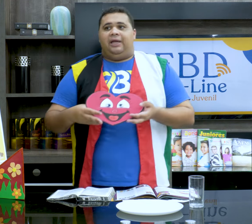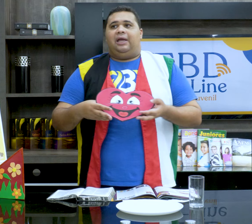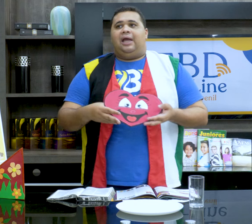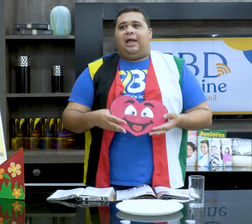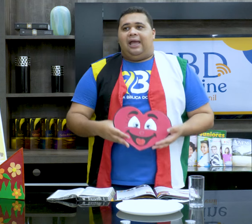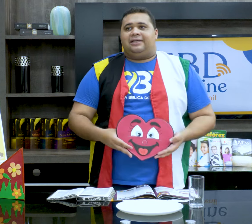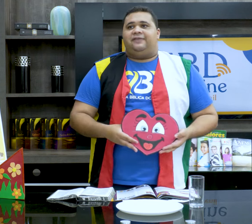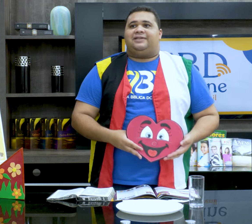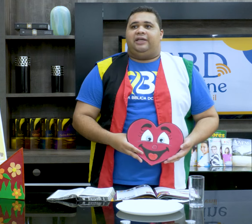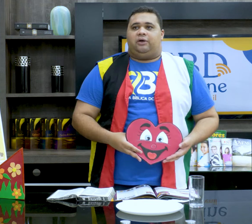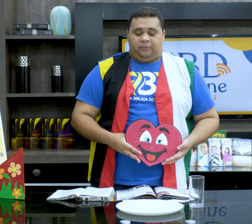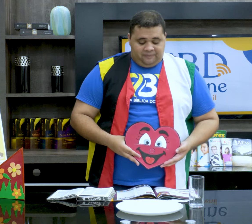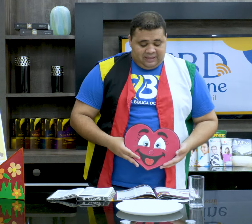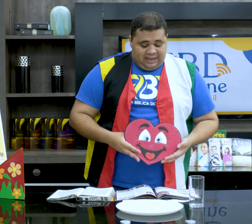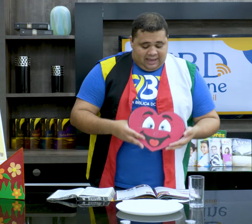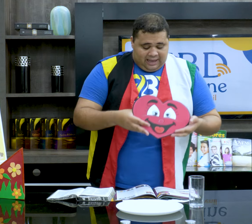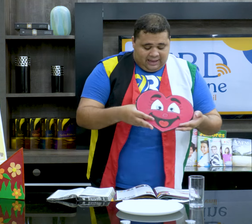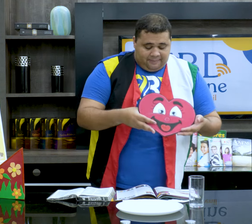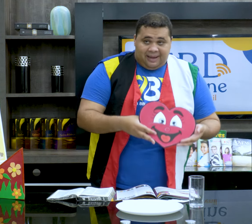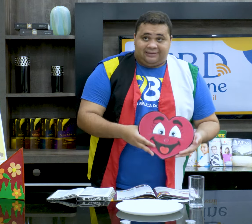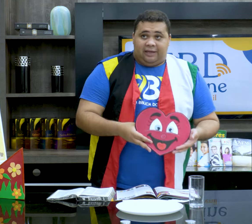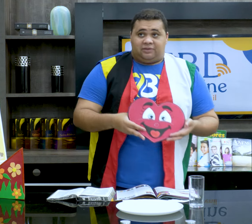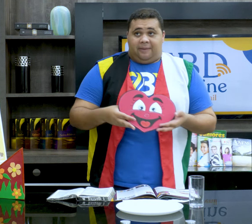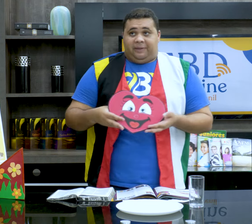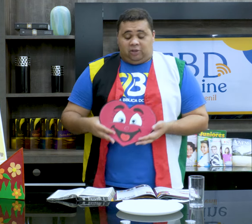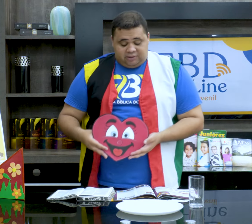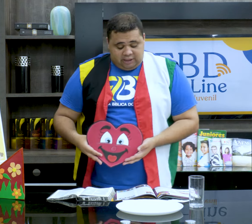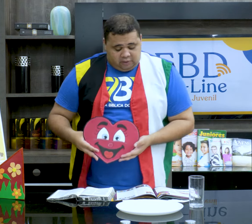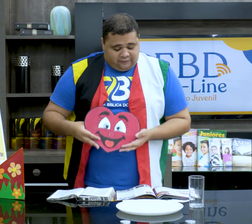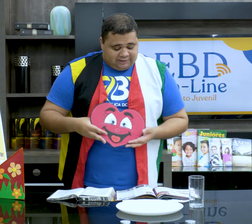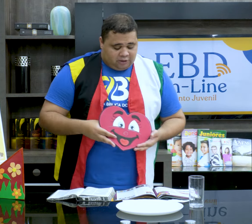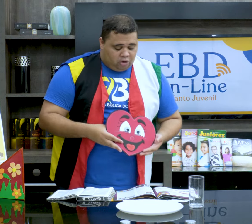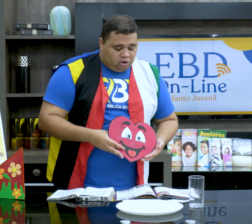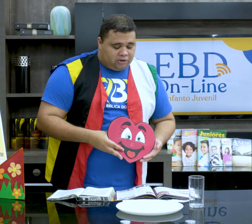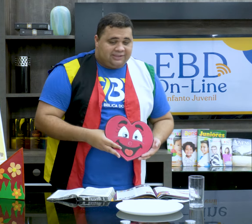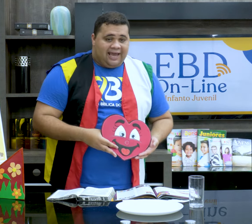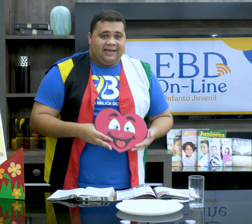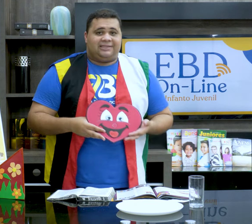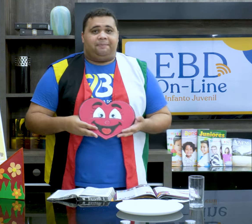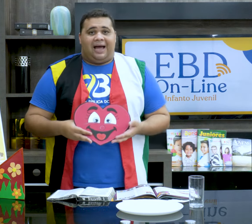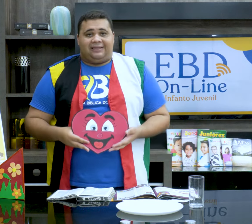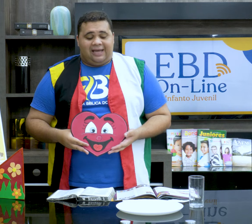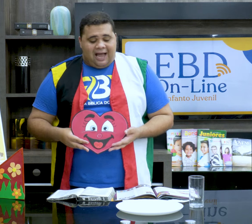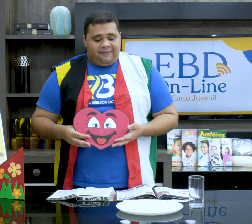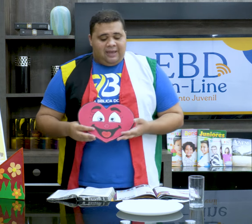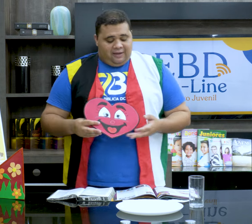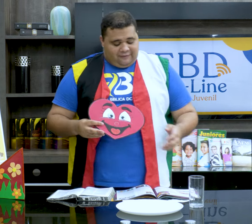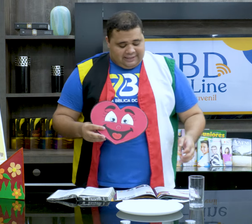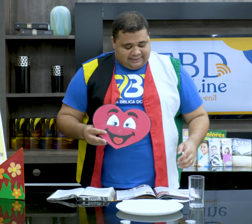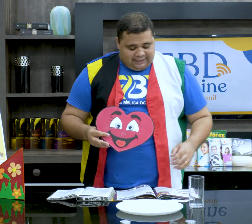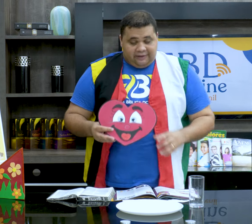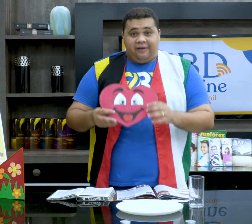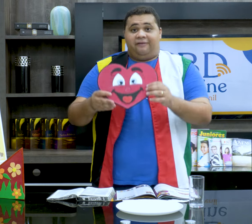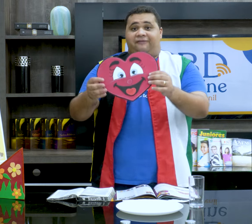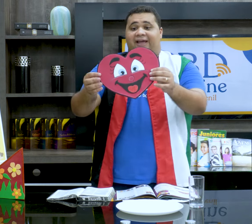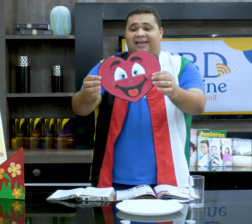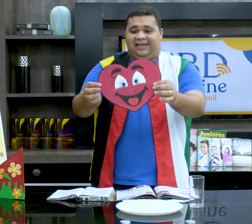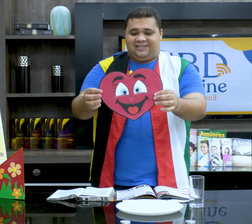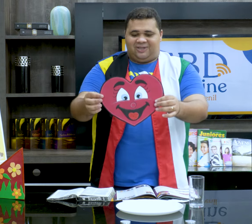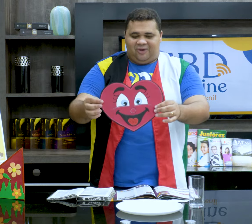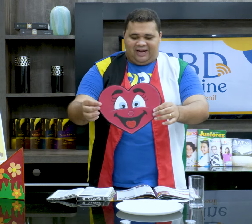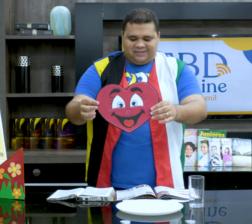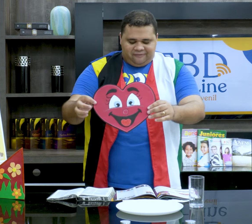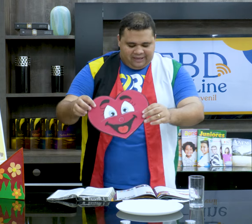sobre esse versículo Mateus Capítulo 5 Versículo 6 parte a vai dizer que